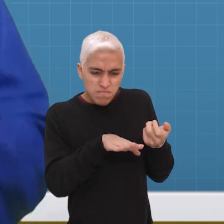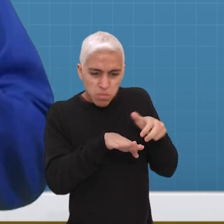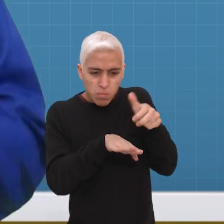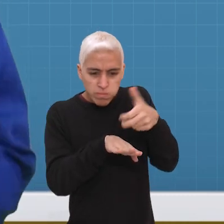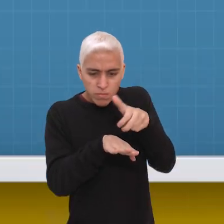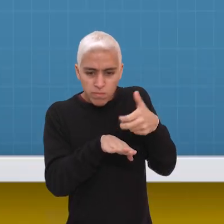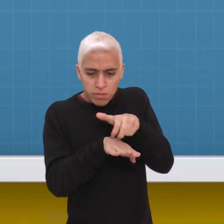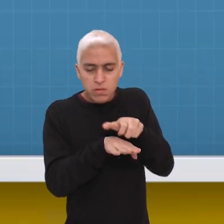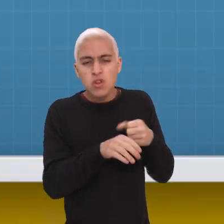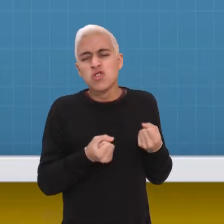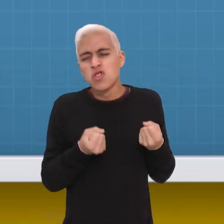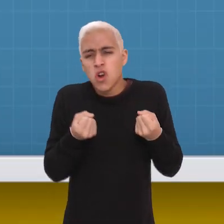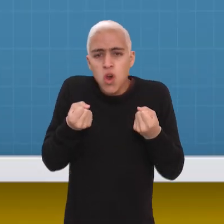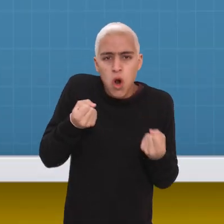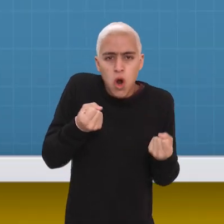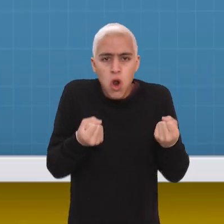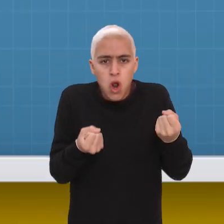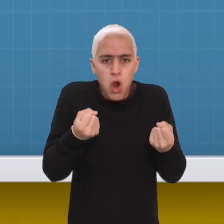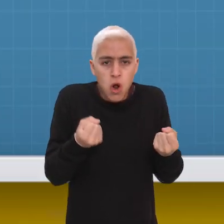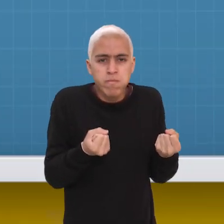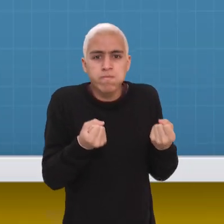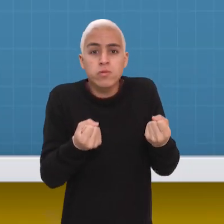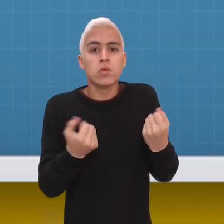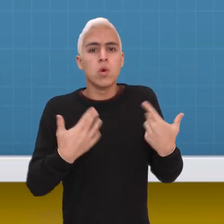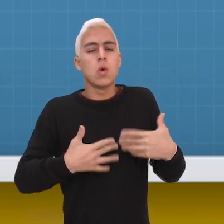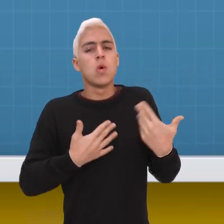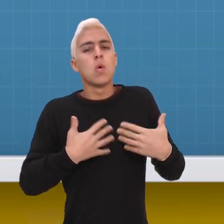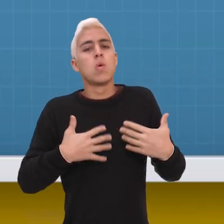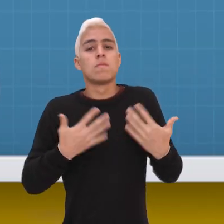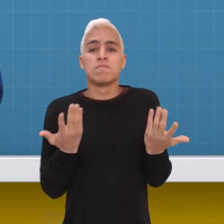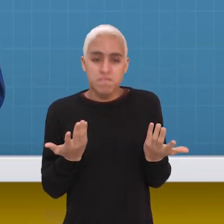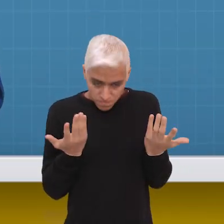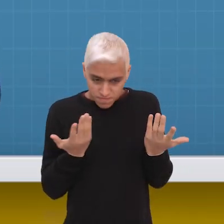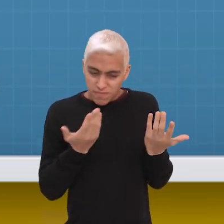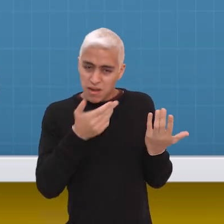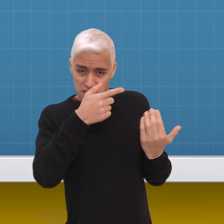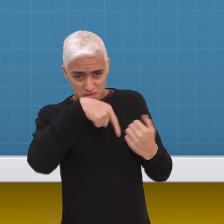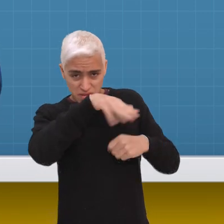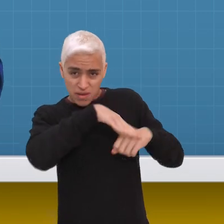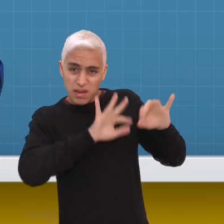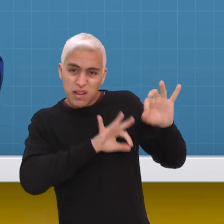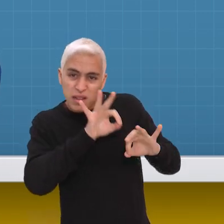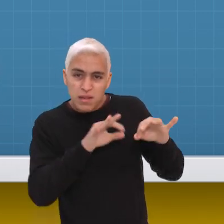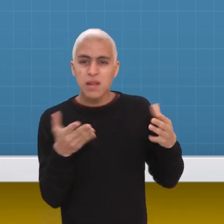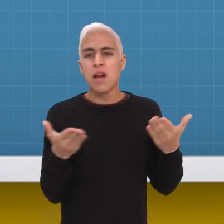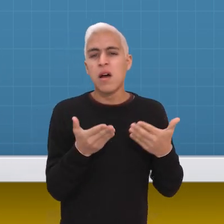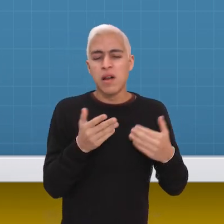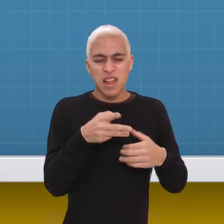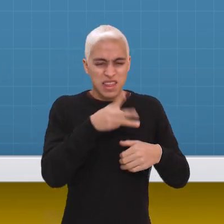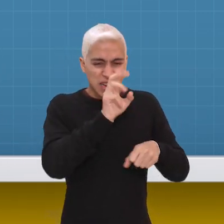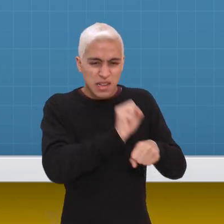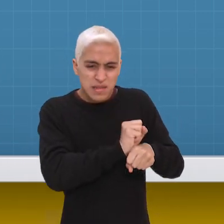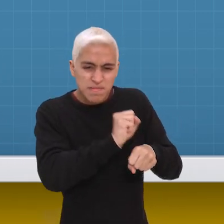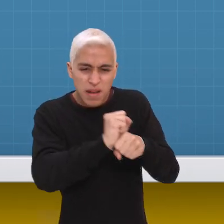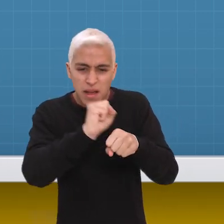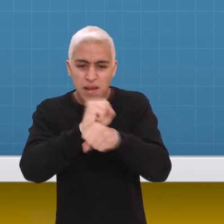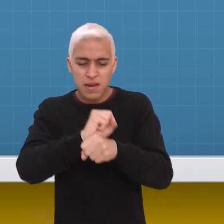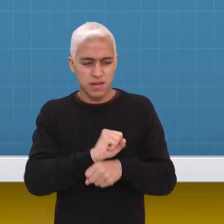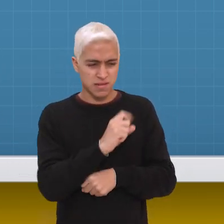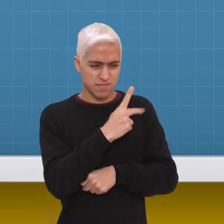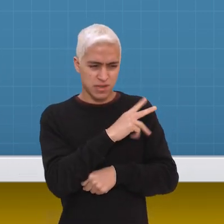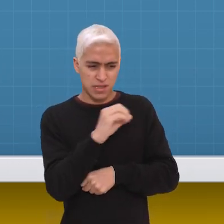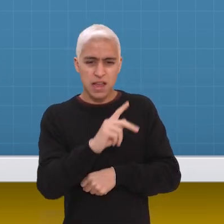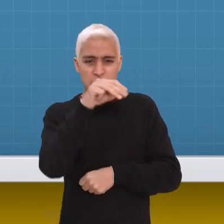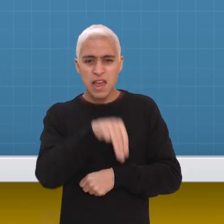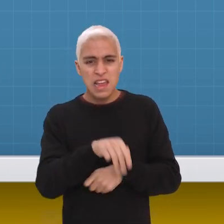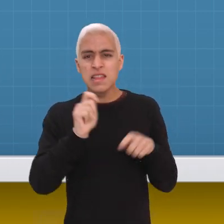foram embora. Só que de carro, hein? Puxado. Mas aí eles programaram assim: vamos fazer 3 paradas.